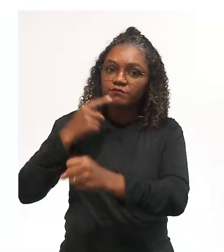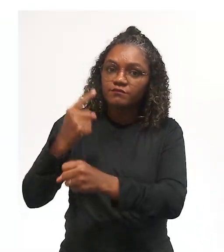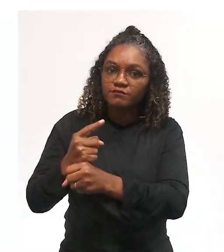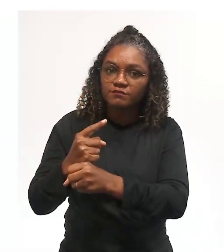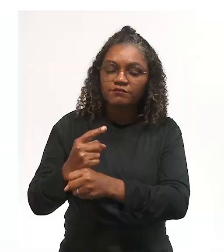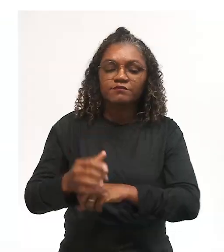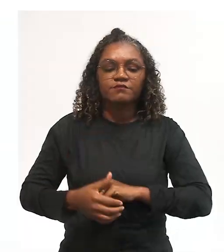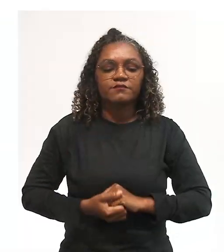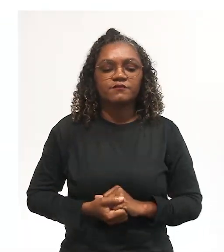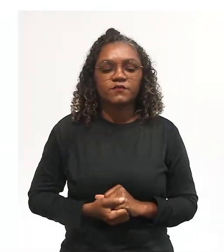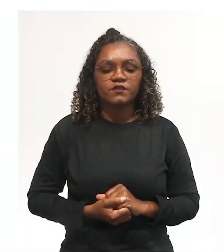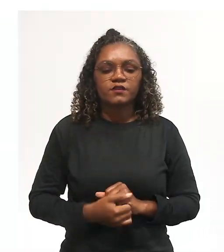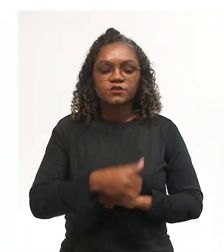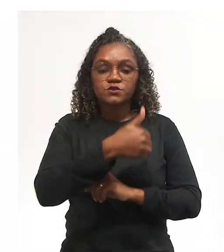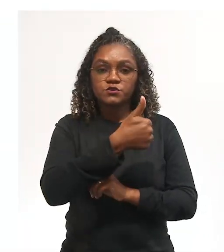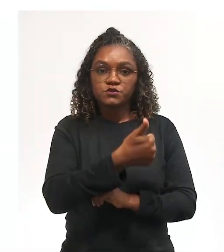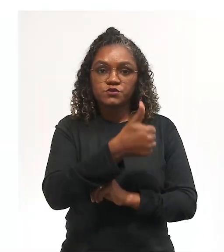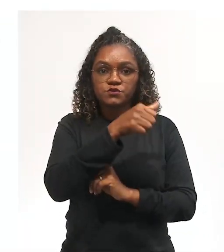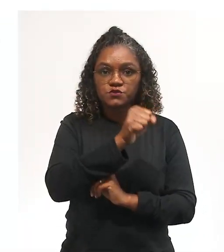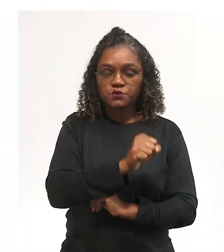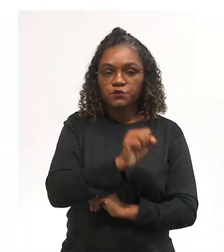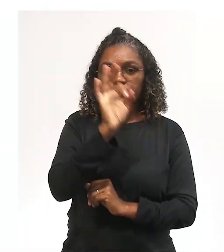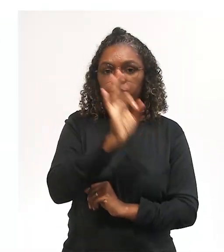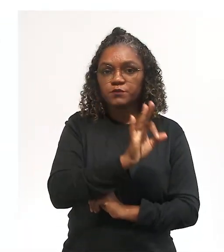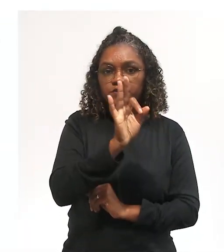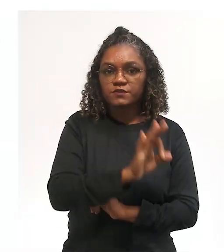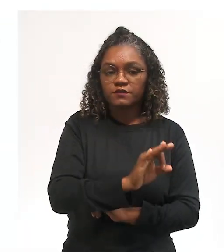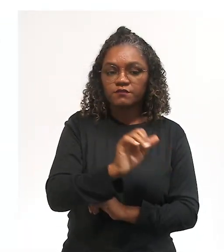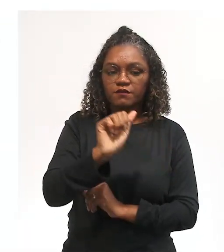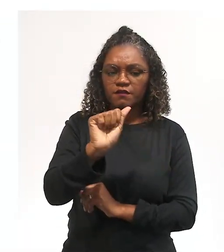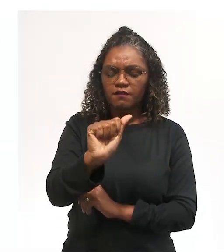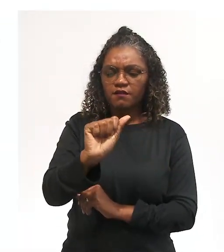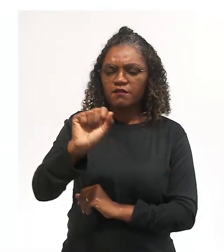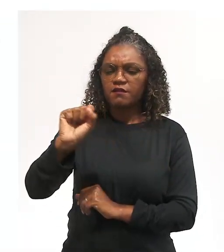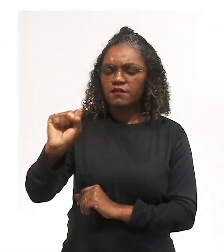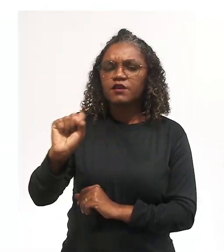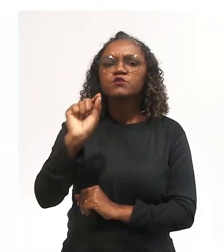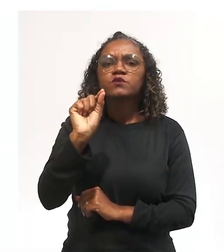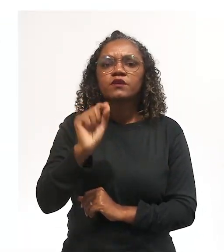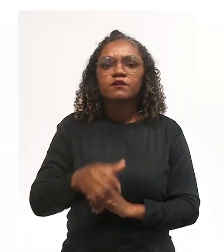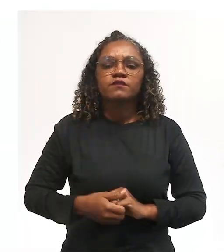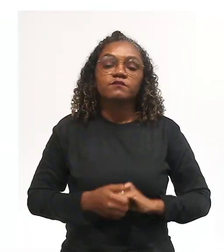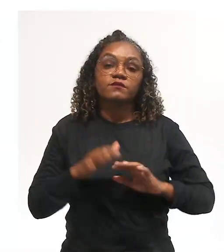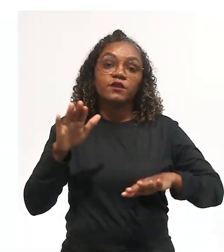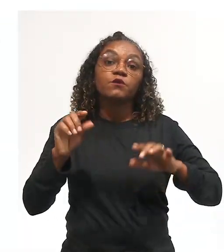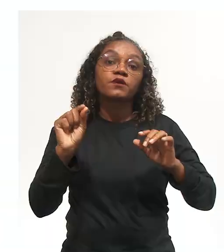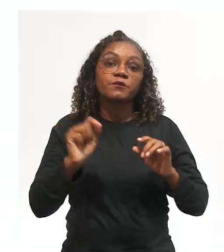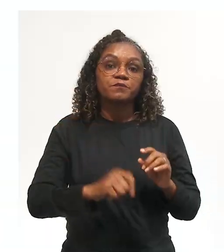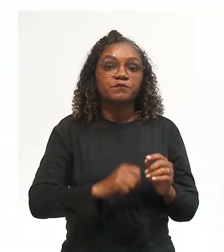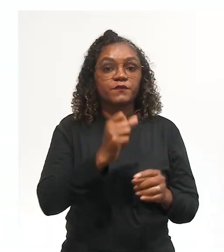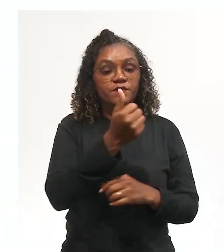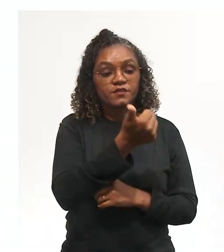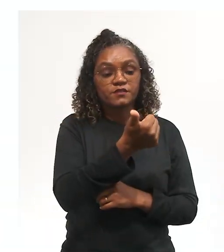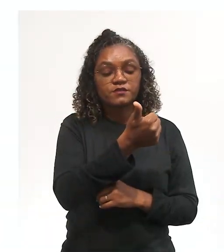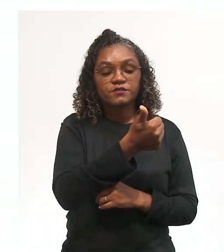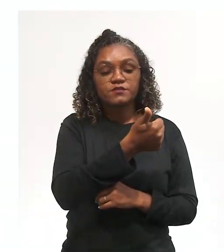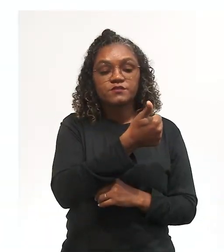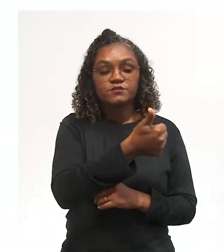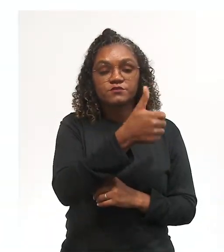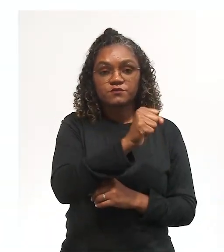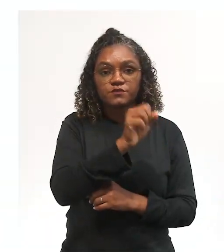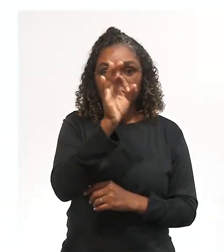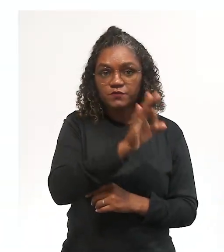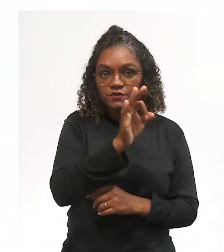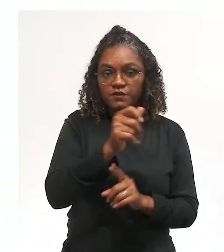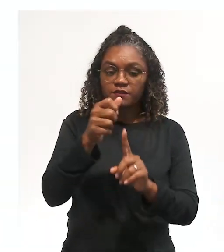18% AS. Nós vamos ler 18% ao semestre. Outro exemplo,